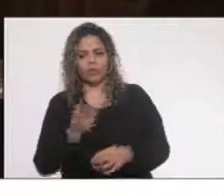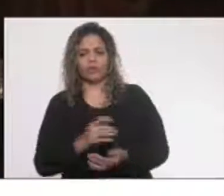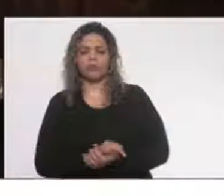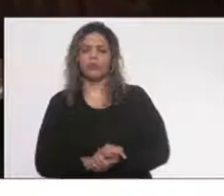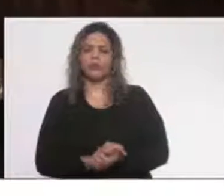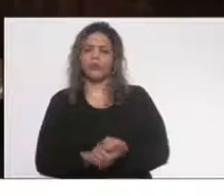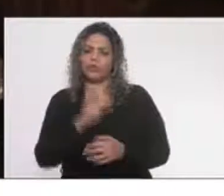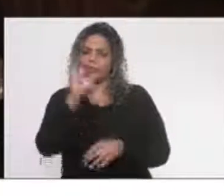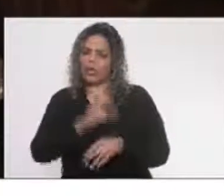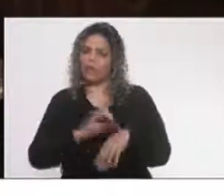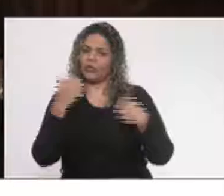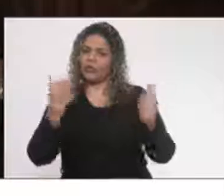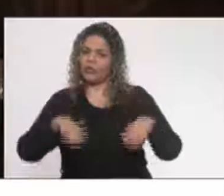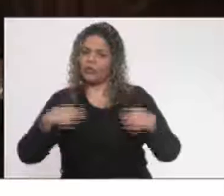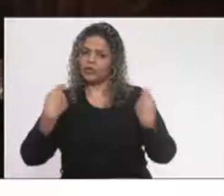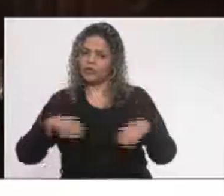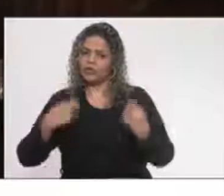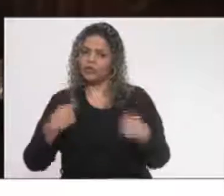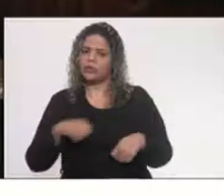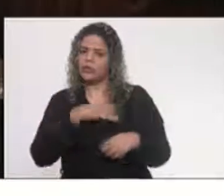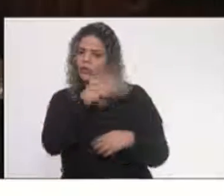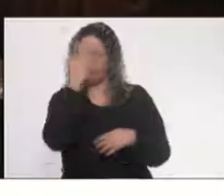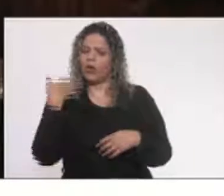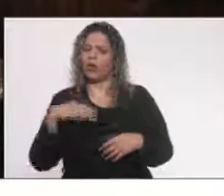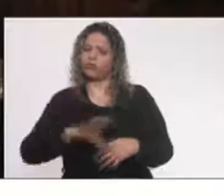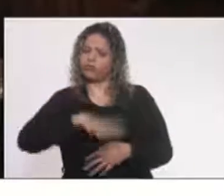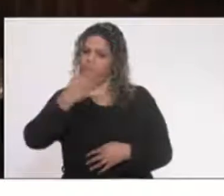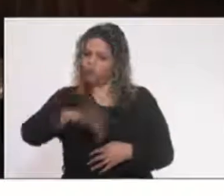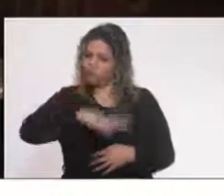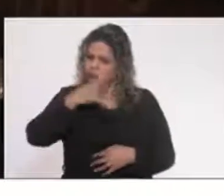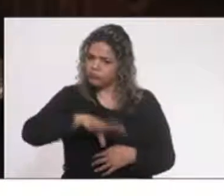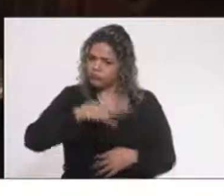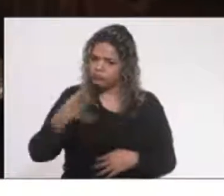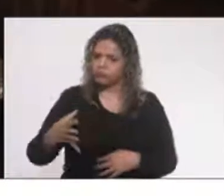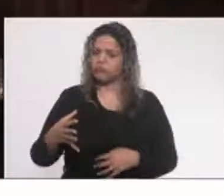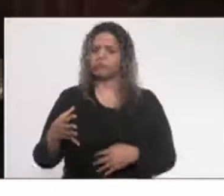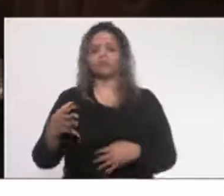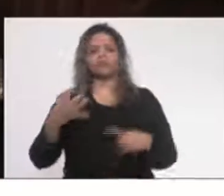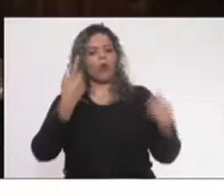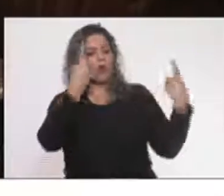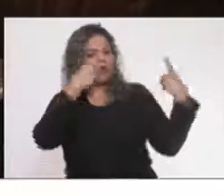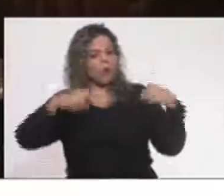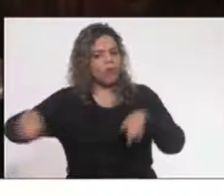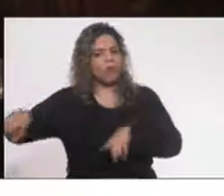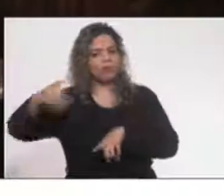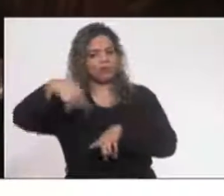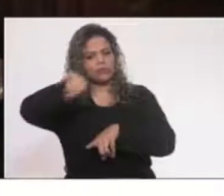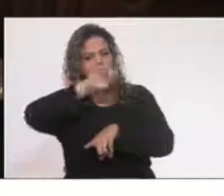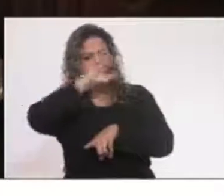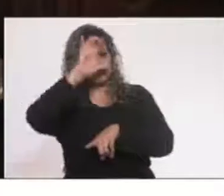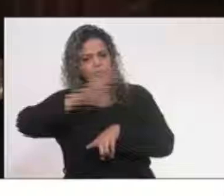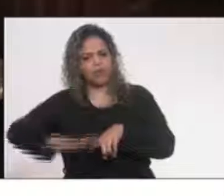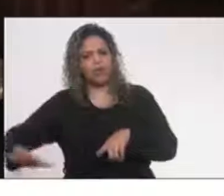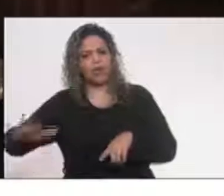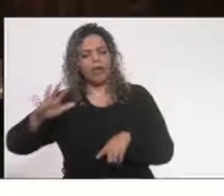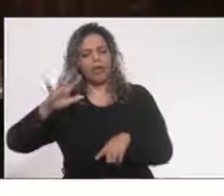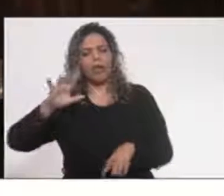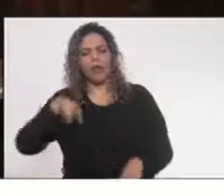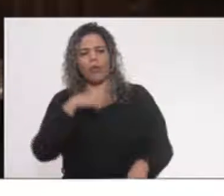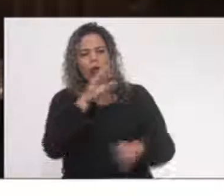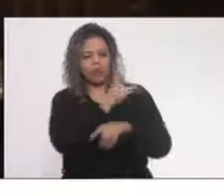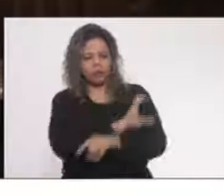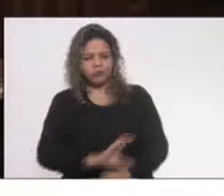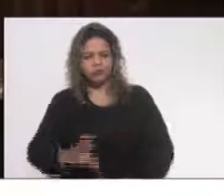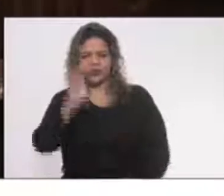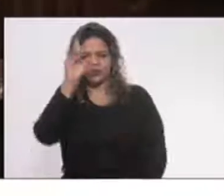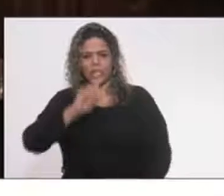O estado precisa de alguém com coragem para desmoralizar essa